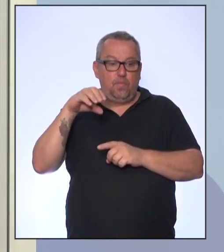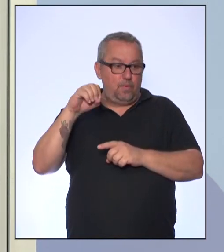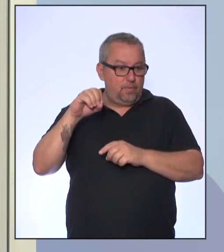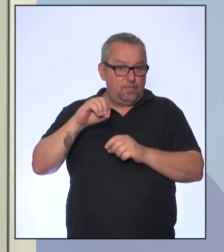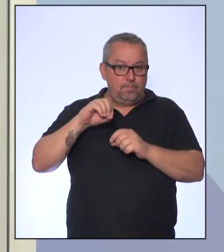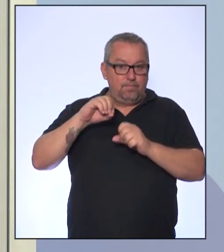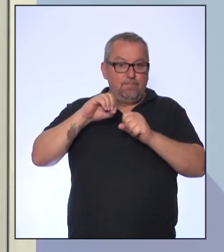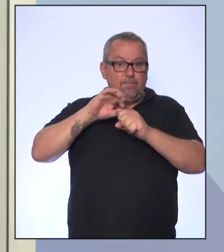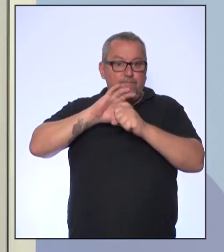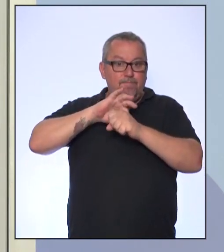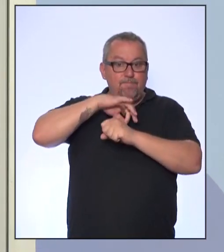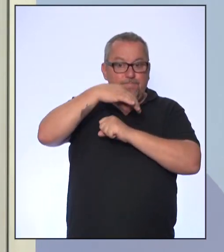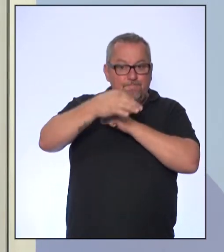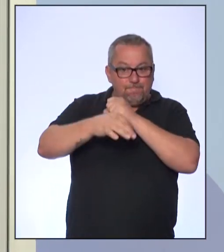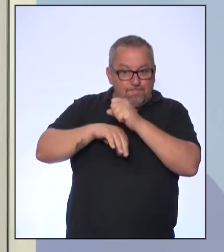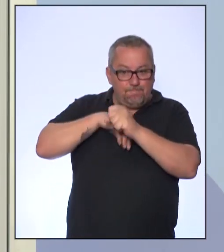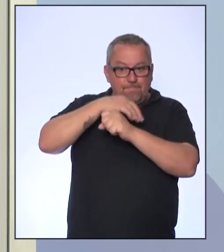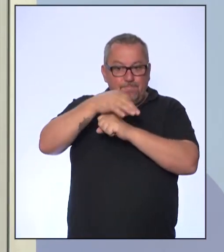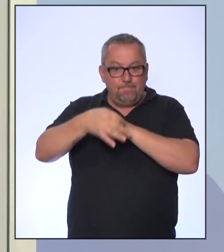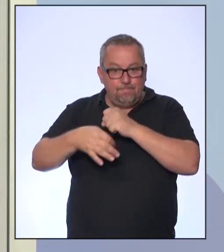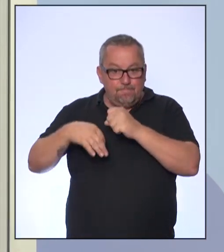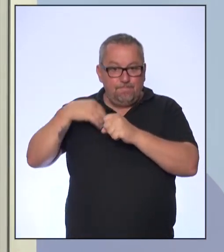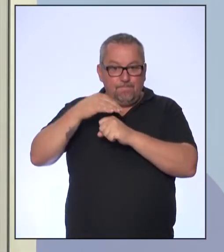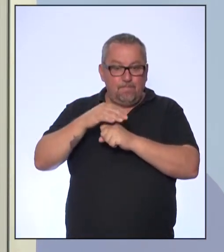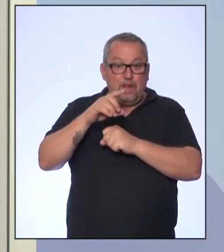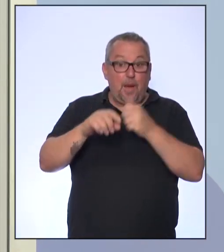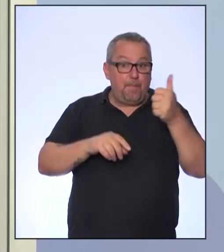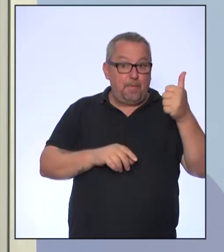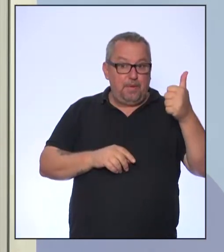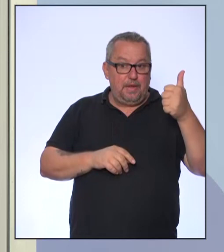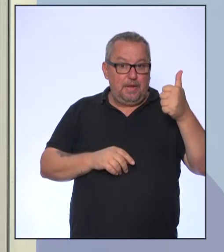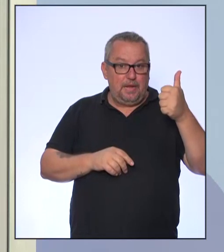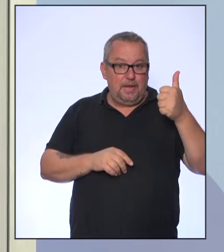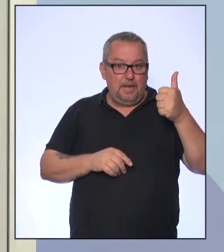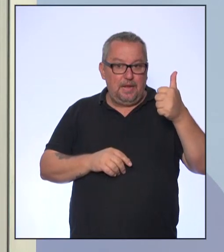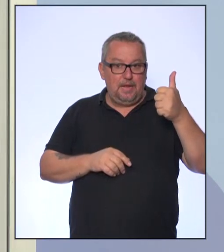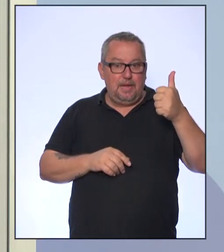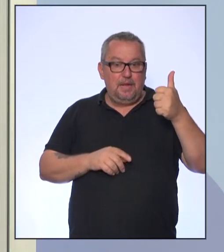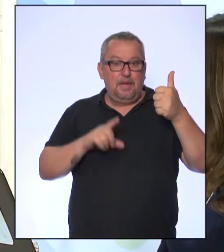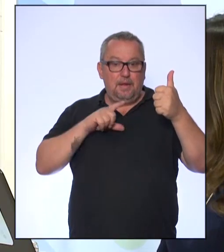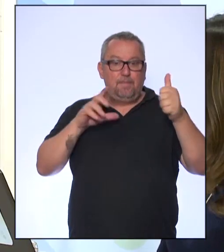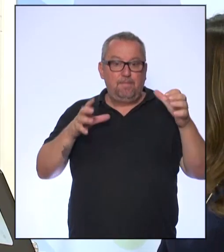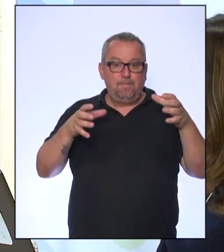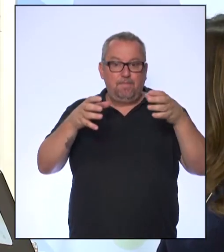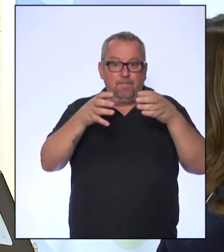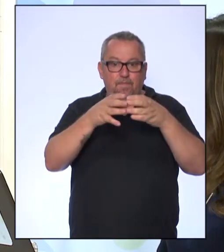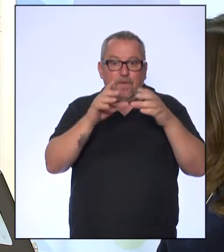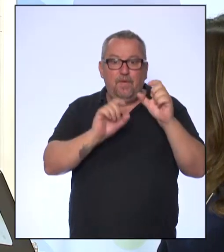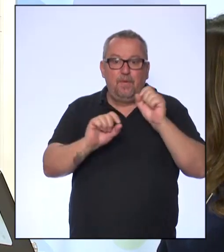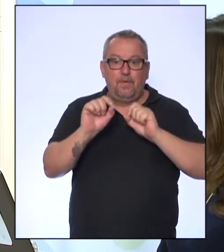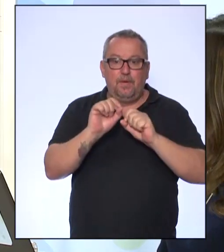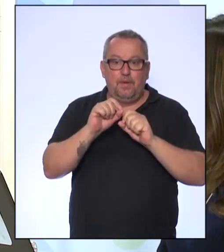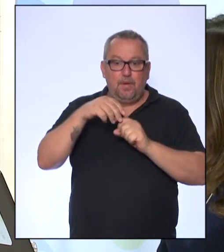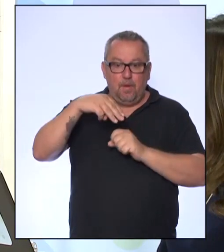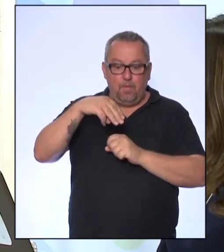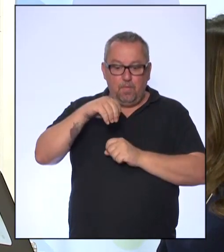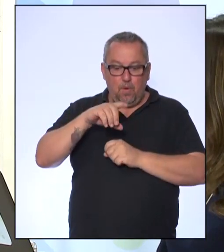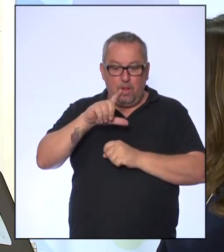Os átomos, olha só, essa é a primeira palavra então, hein? Os átomos, eles se agrupam para formar o quê?